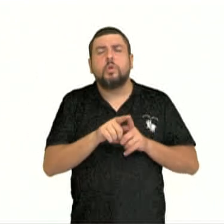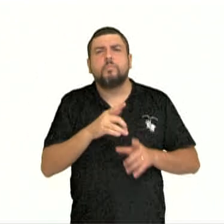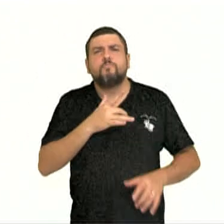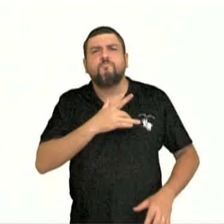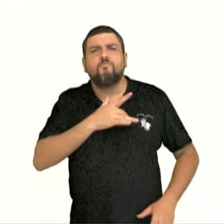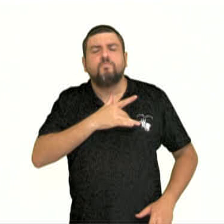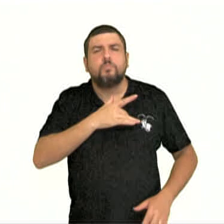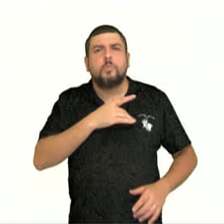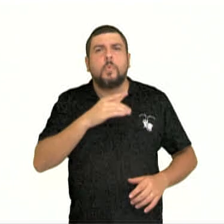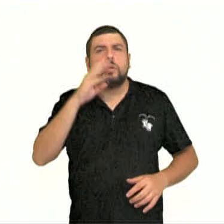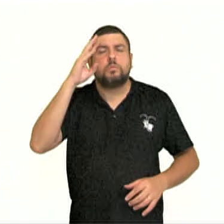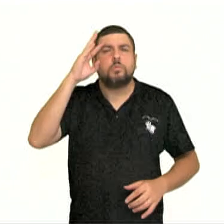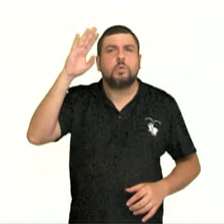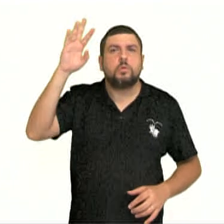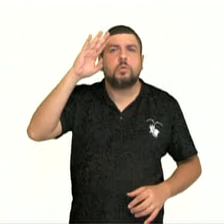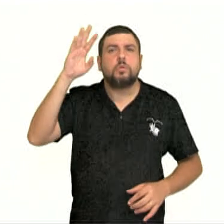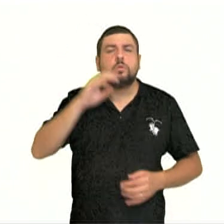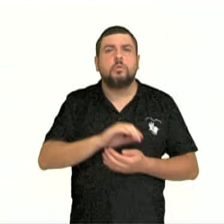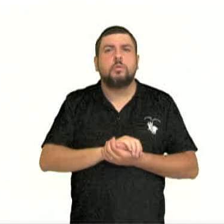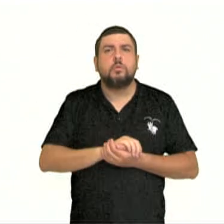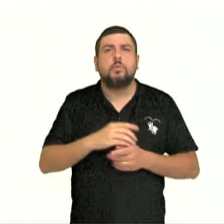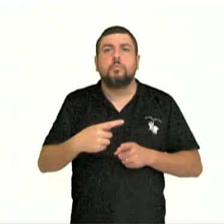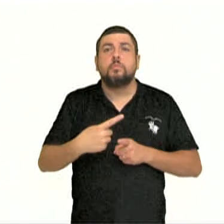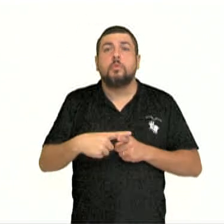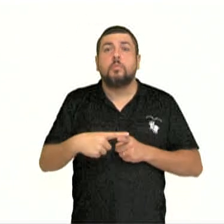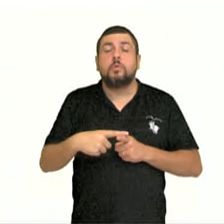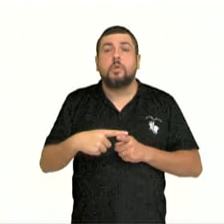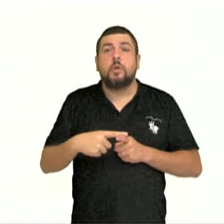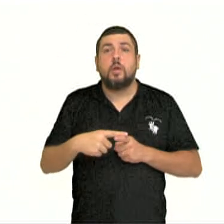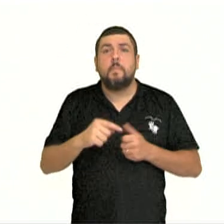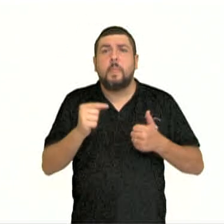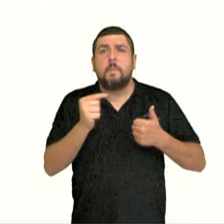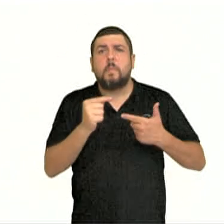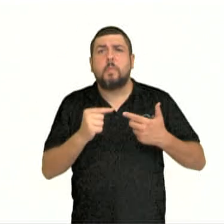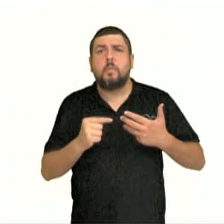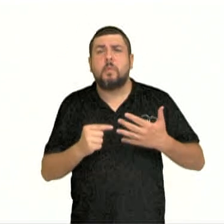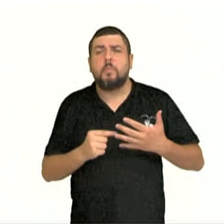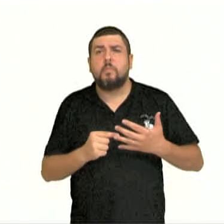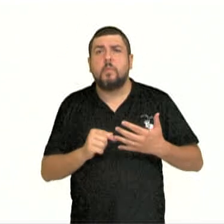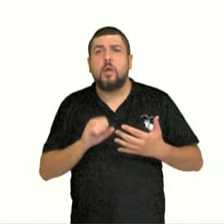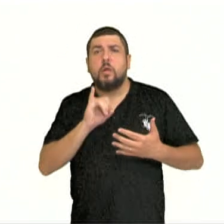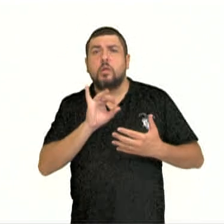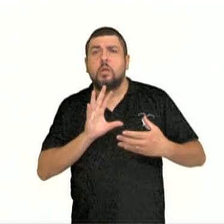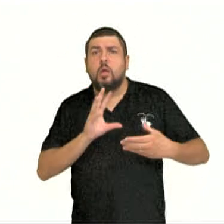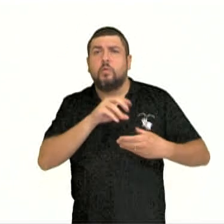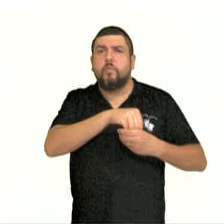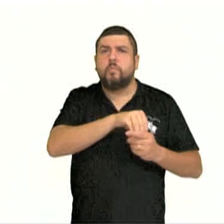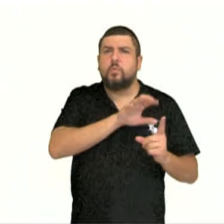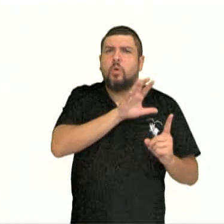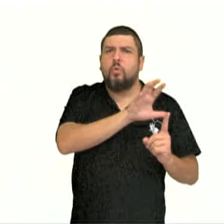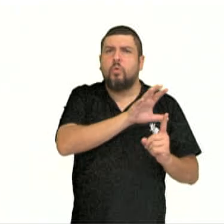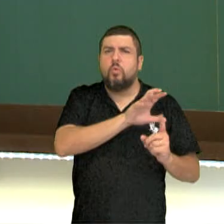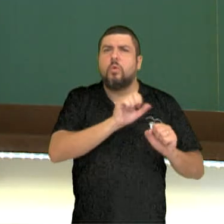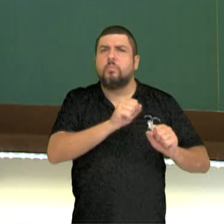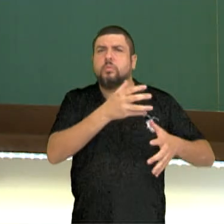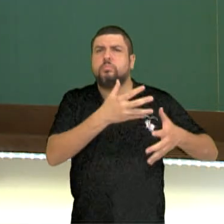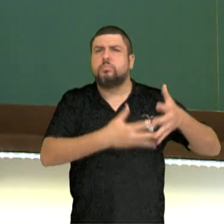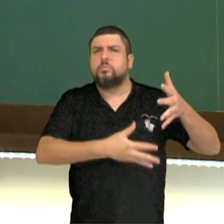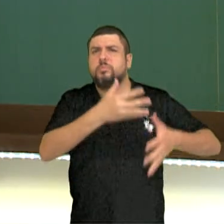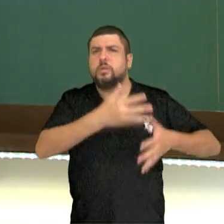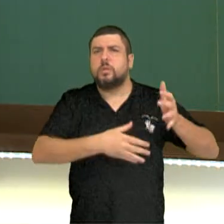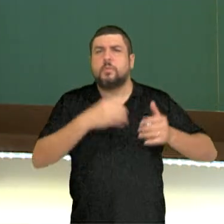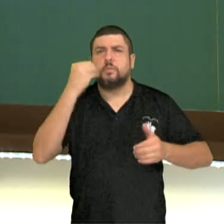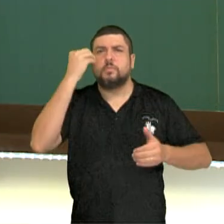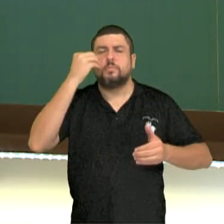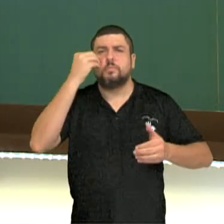ideologias, porque em relação a isso, tudo vai atrapalhar a ciência enquanto si. A ciência tem que partir muito do caráter de